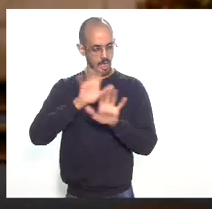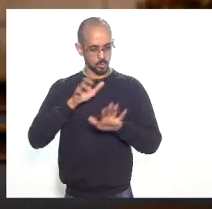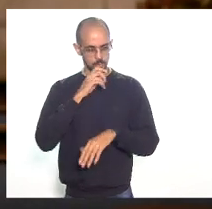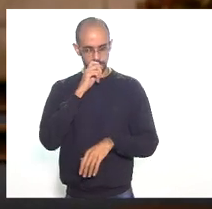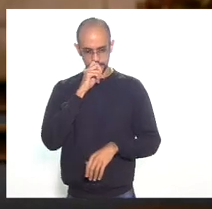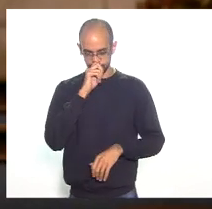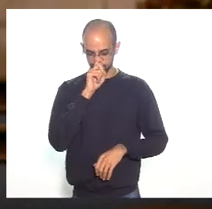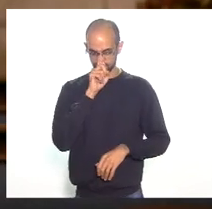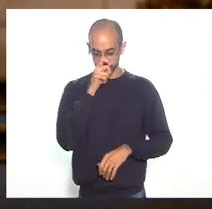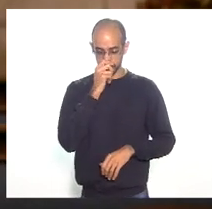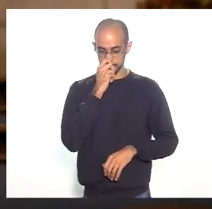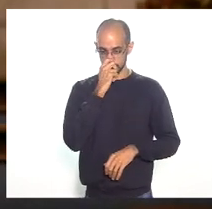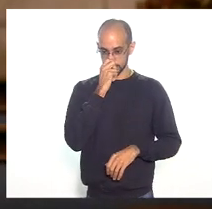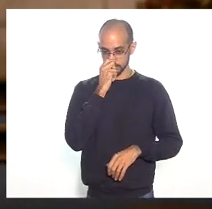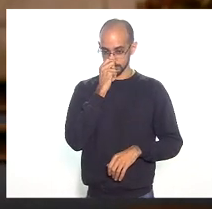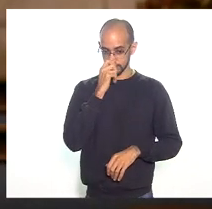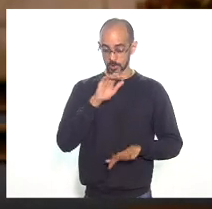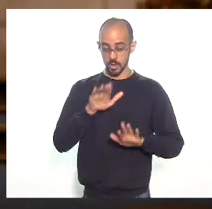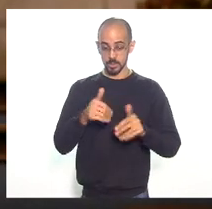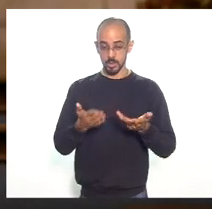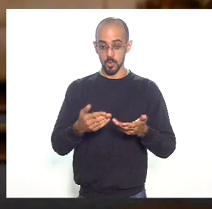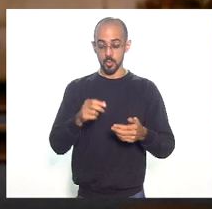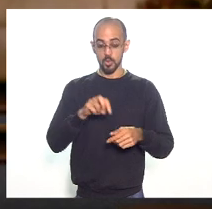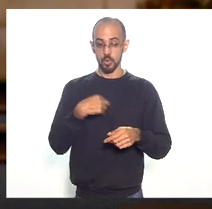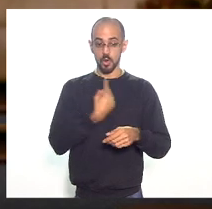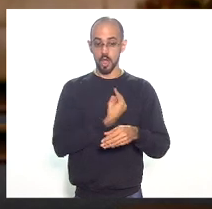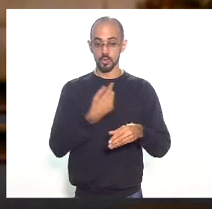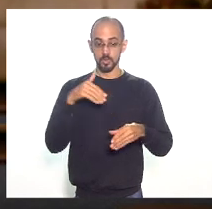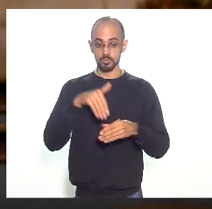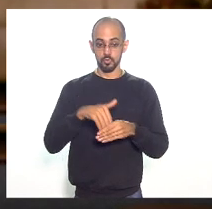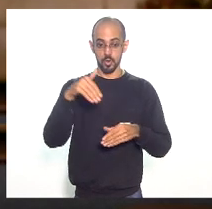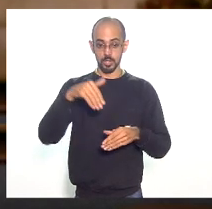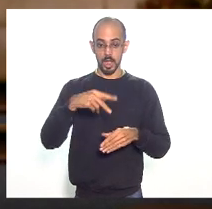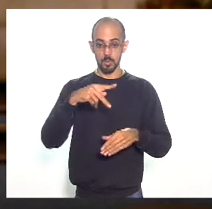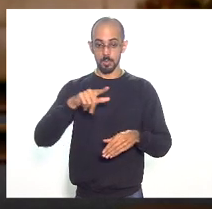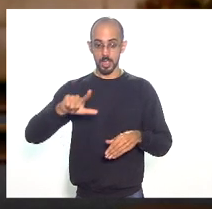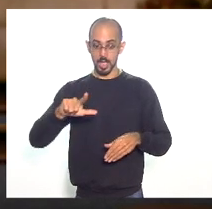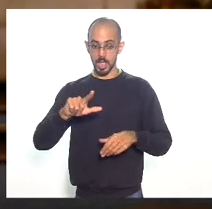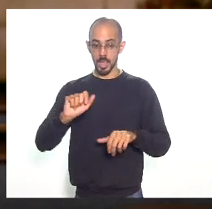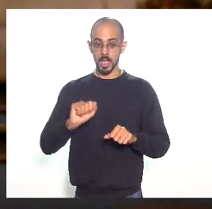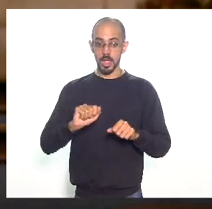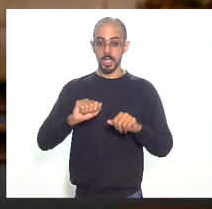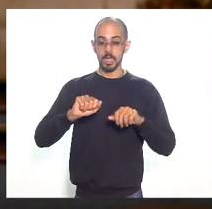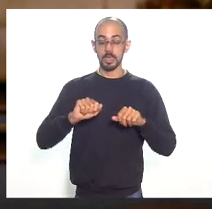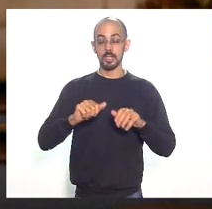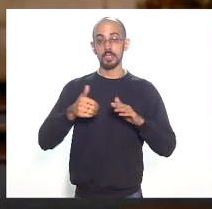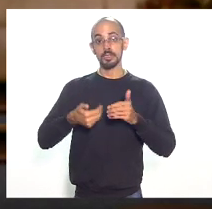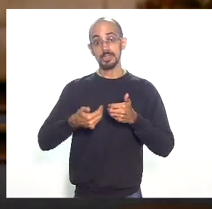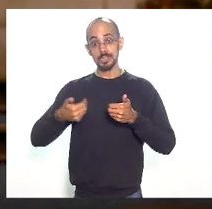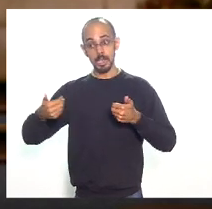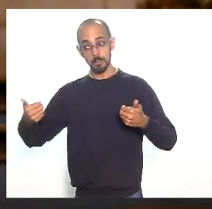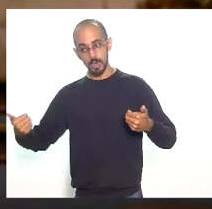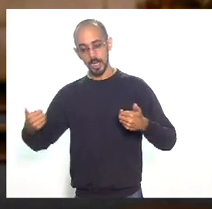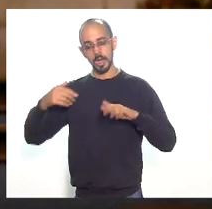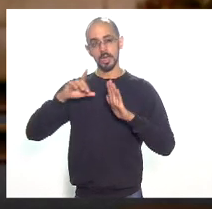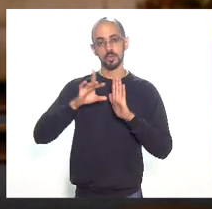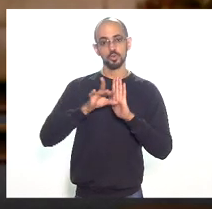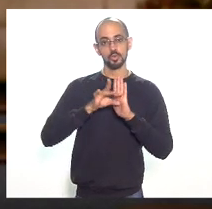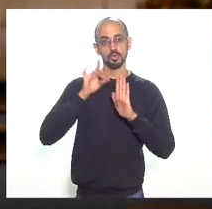então, nós vamos votar o projeto salvo destaques, ok? Que os pareceres já estão emitidos.